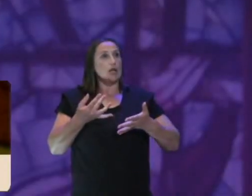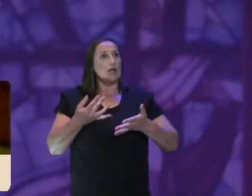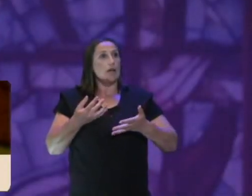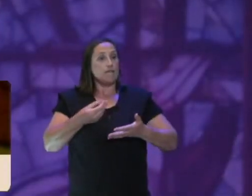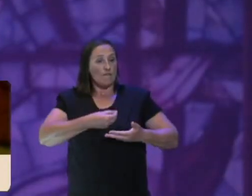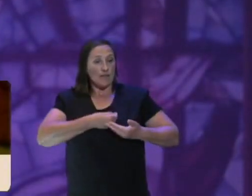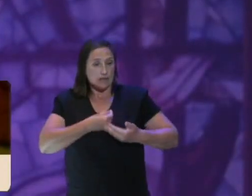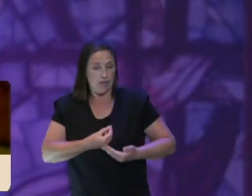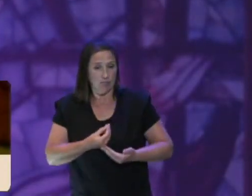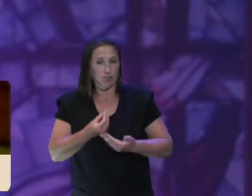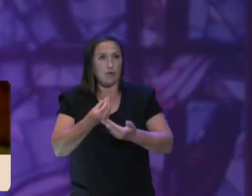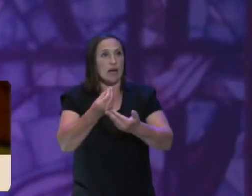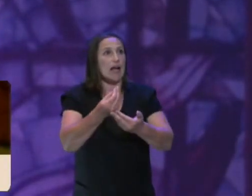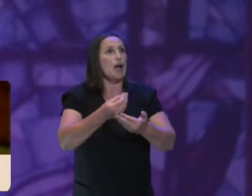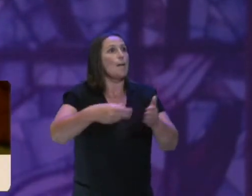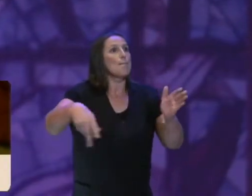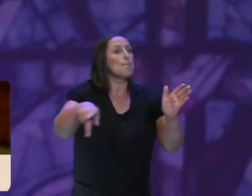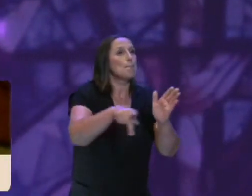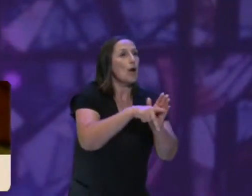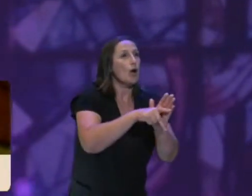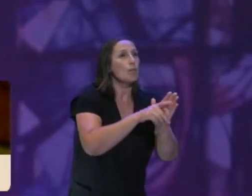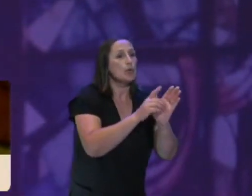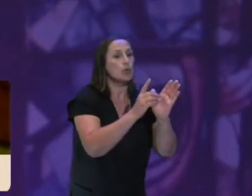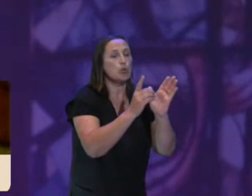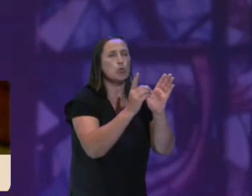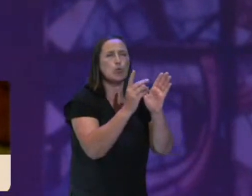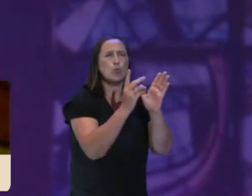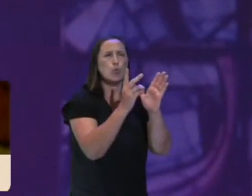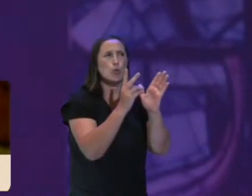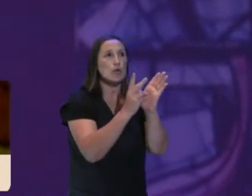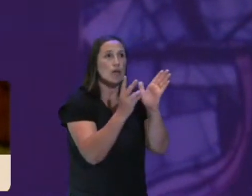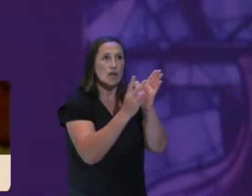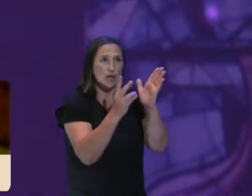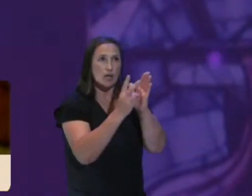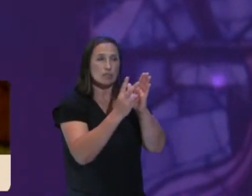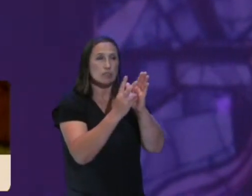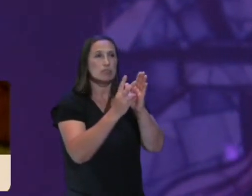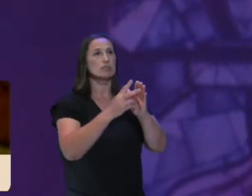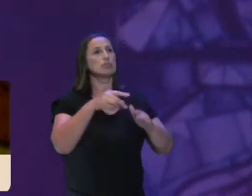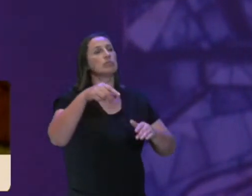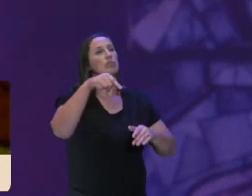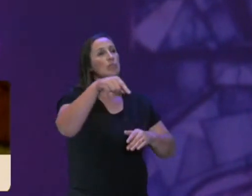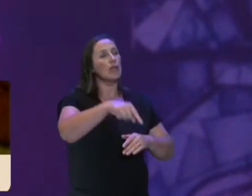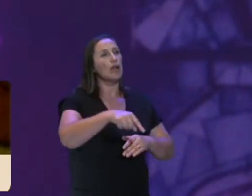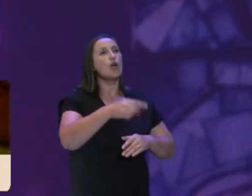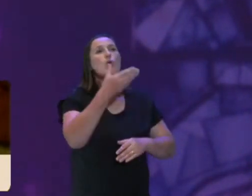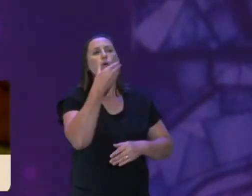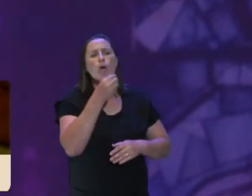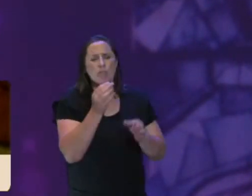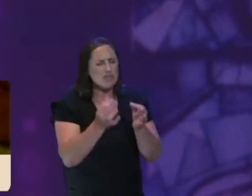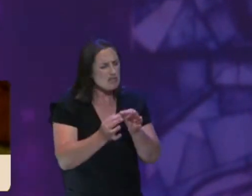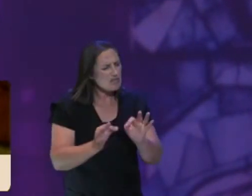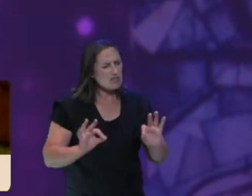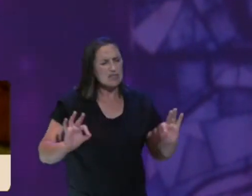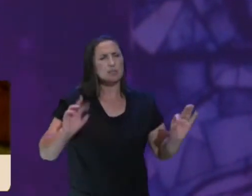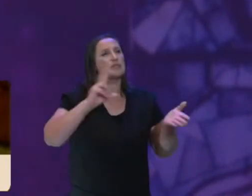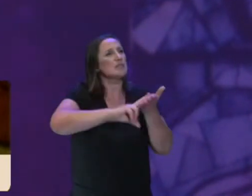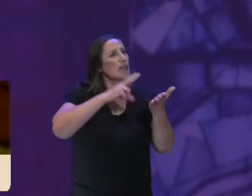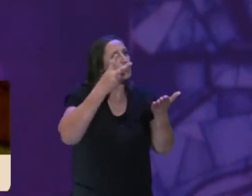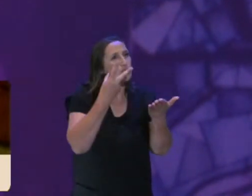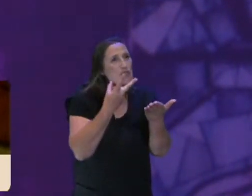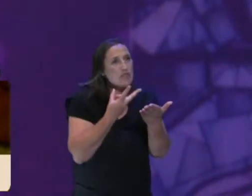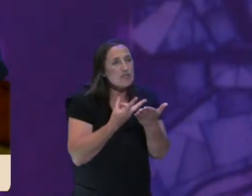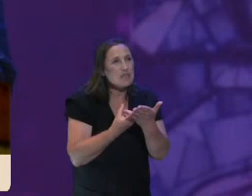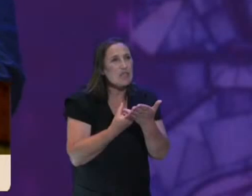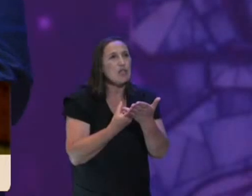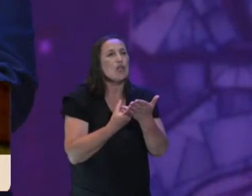tribos indígenas, né? Gunther Carlos Krieger, um homem de Deus, um homem simples, traduziu o Novo Testamento para a